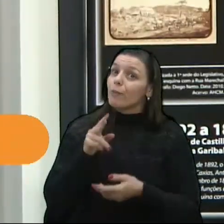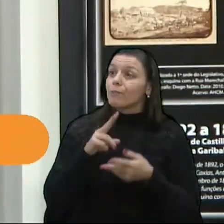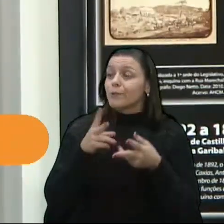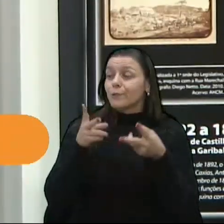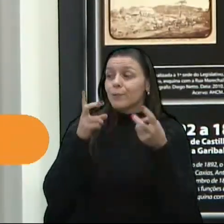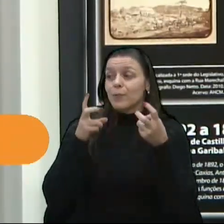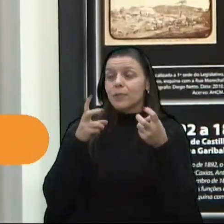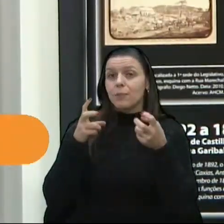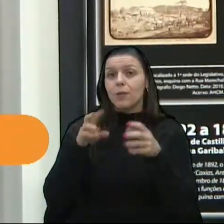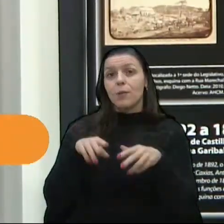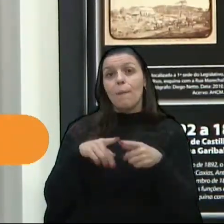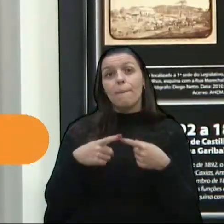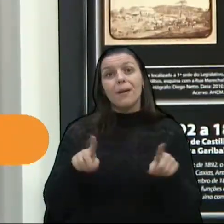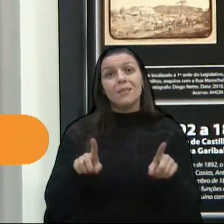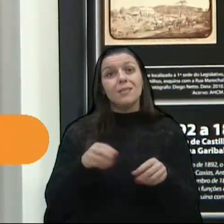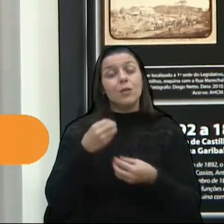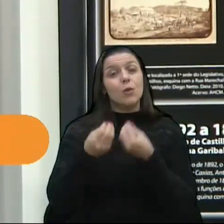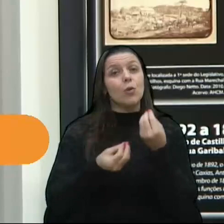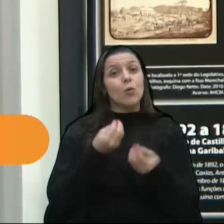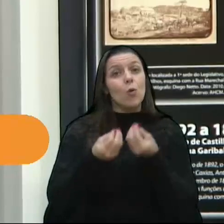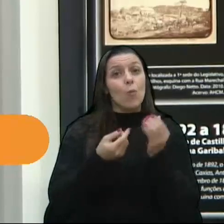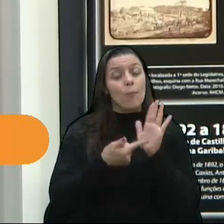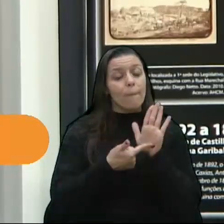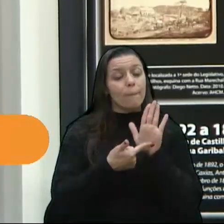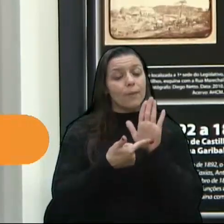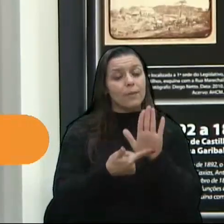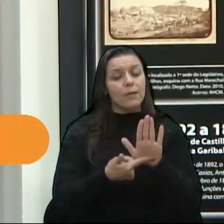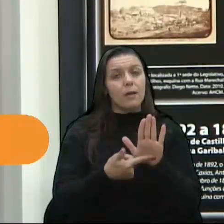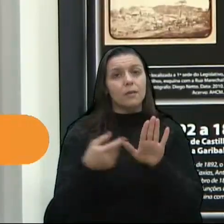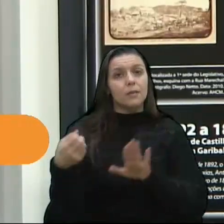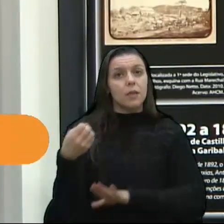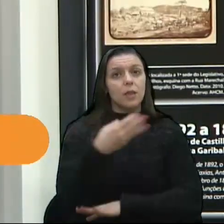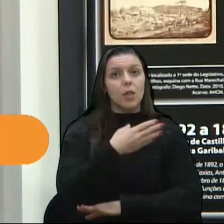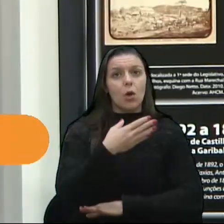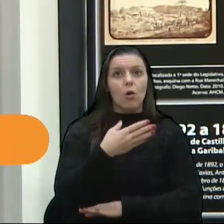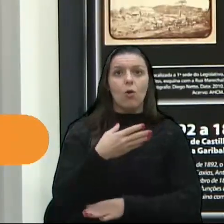como possibilitar aprendizados a essa nova geração?